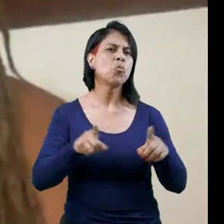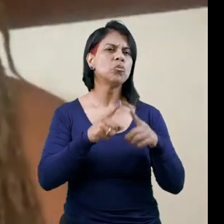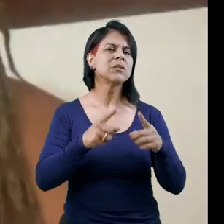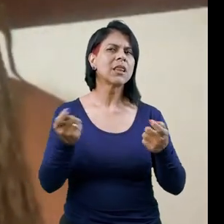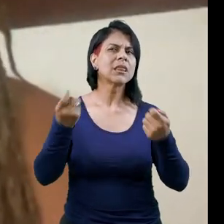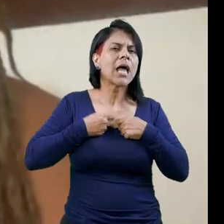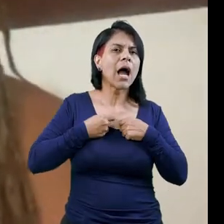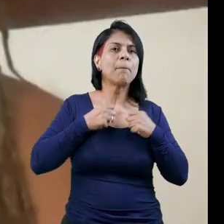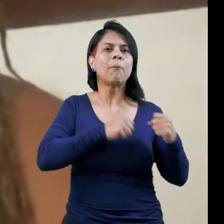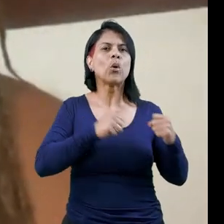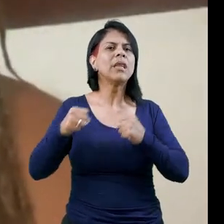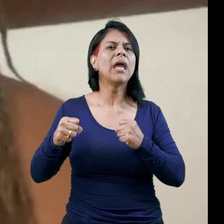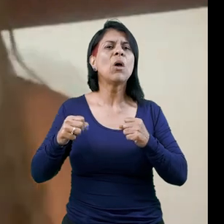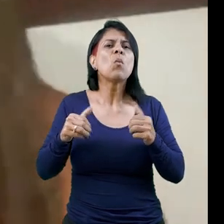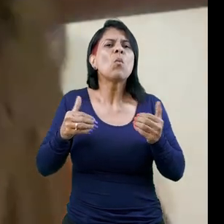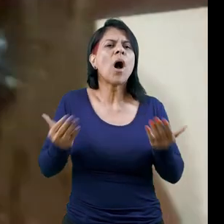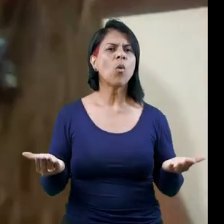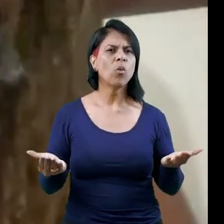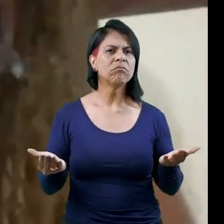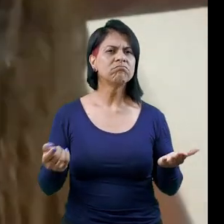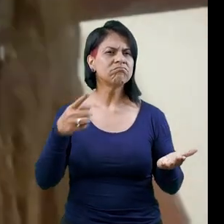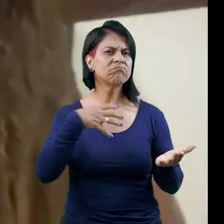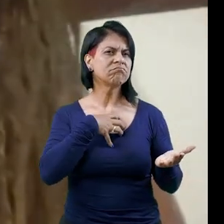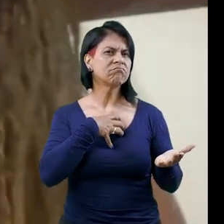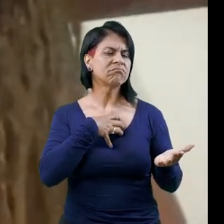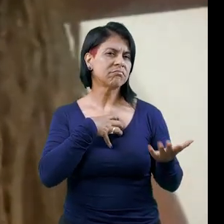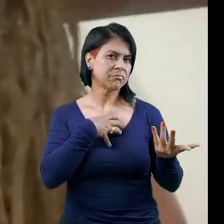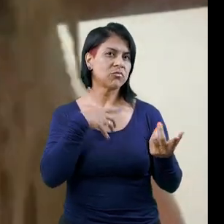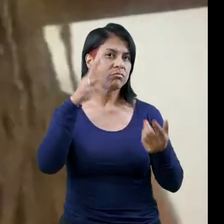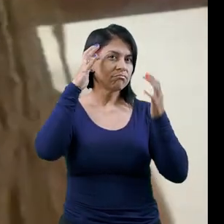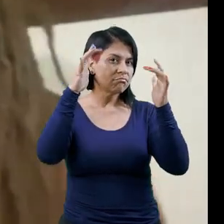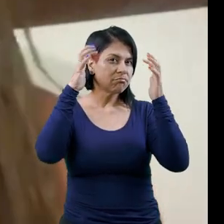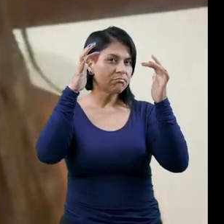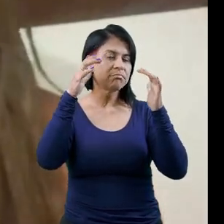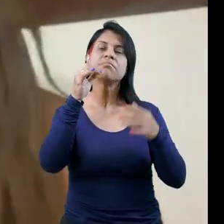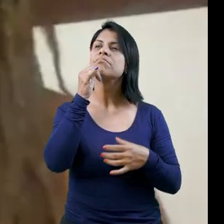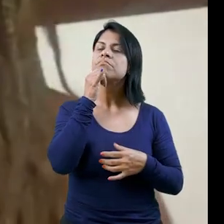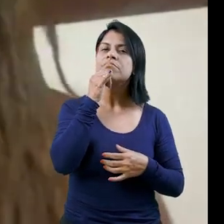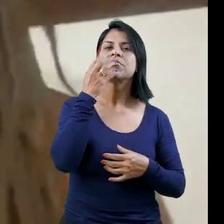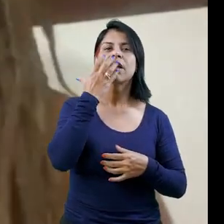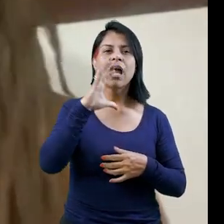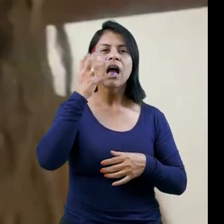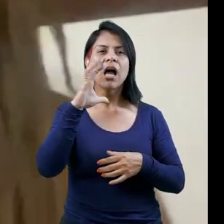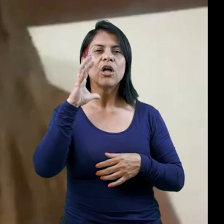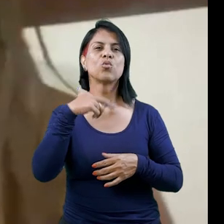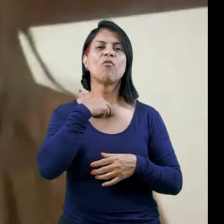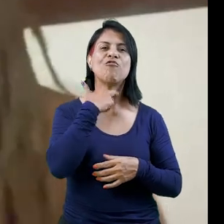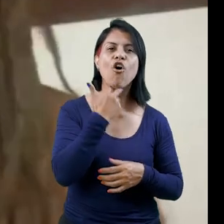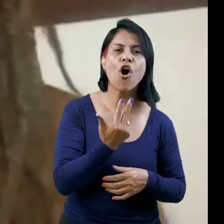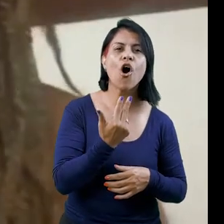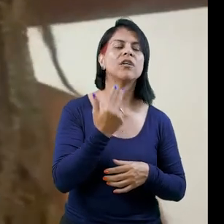Queria que vocês ficassem matutando isso. A música, o canto, a voz,